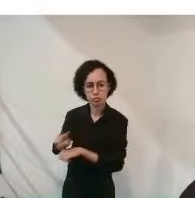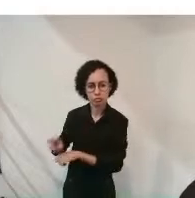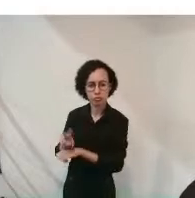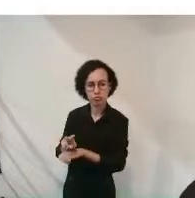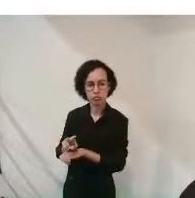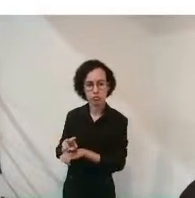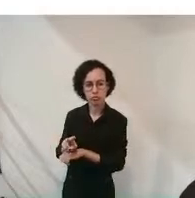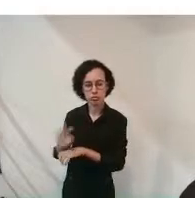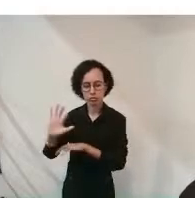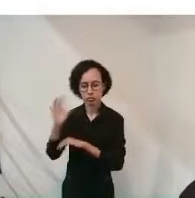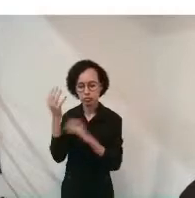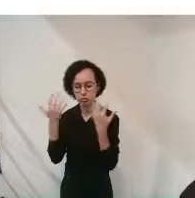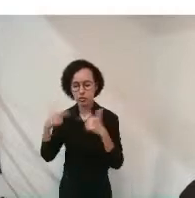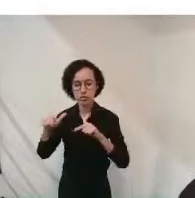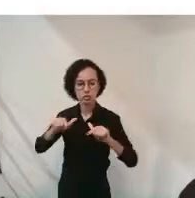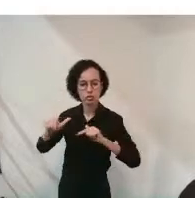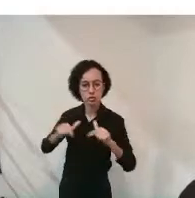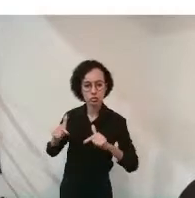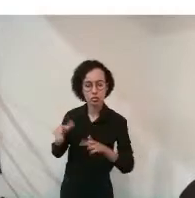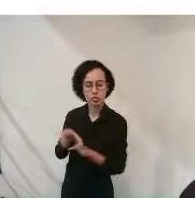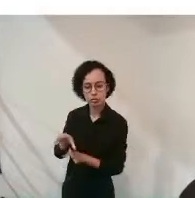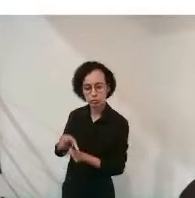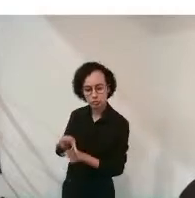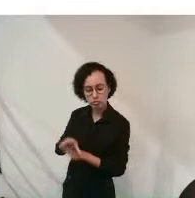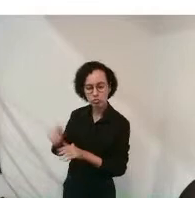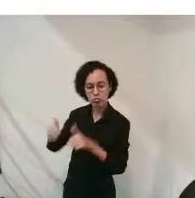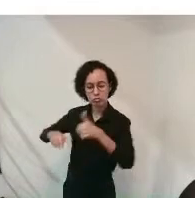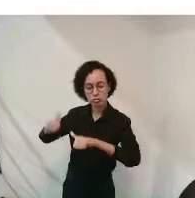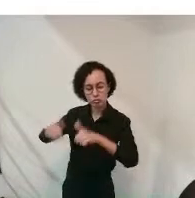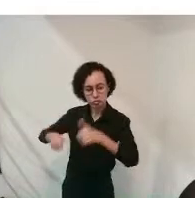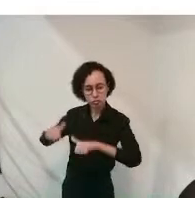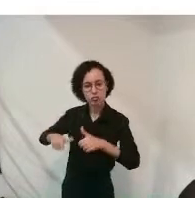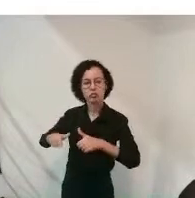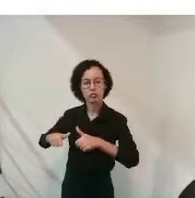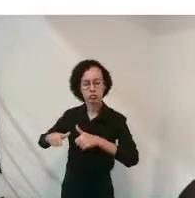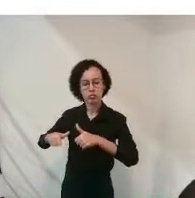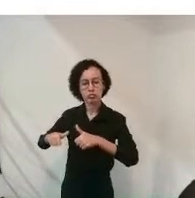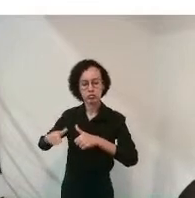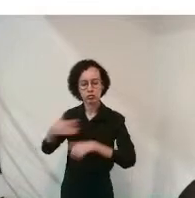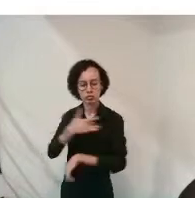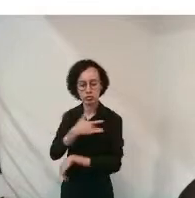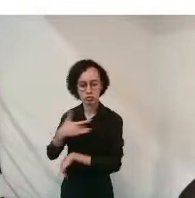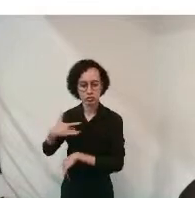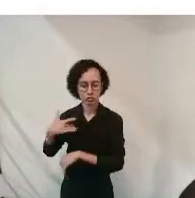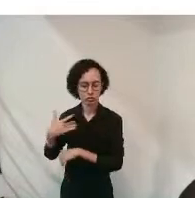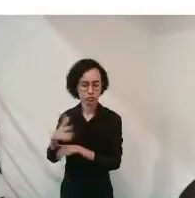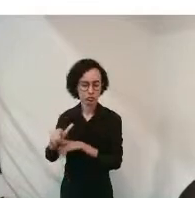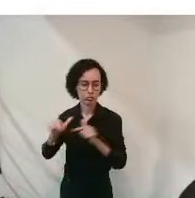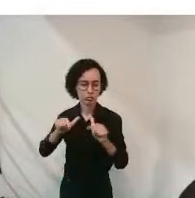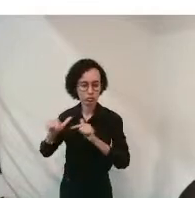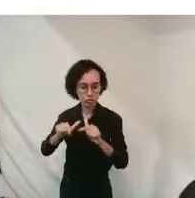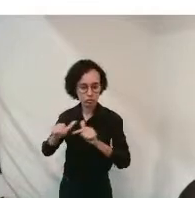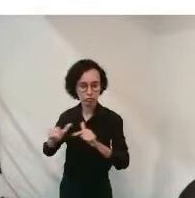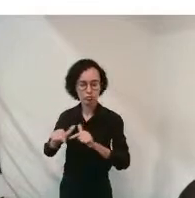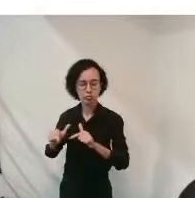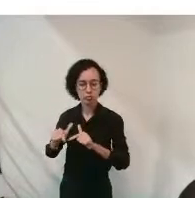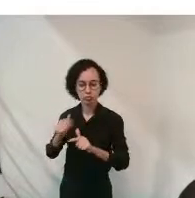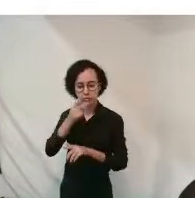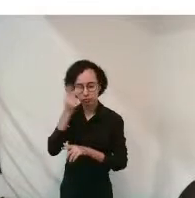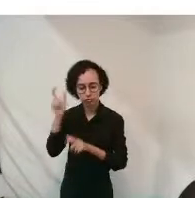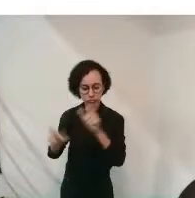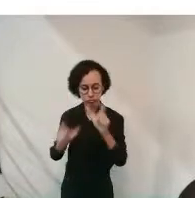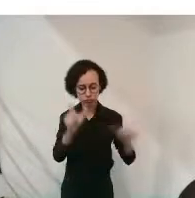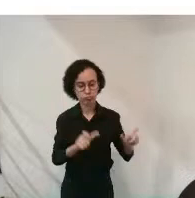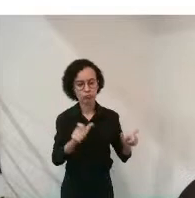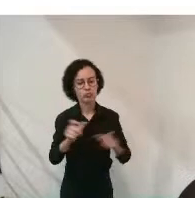meio ambiente do trabalho, orientações e avaliações no âmbito da saúde do trabalhador e da vigilância